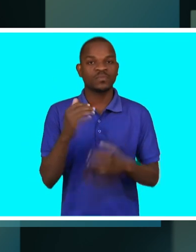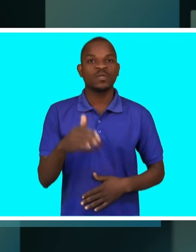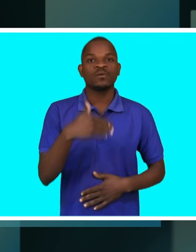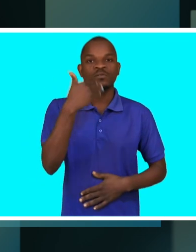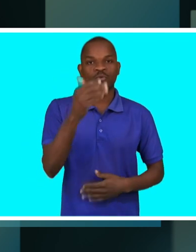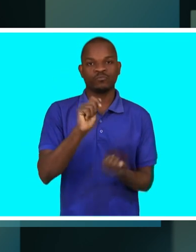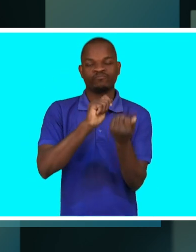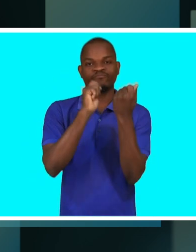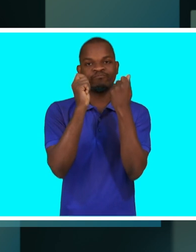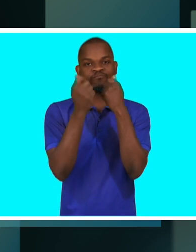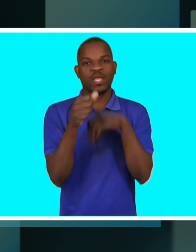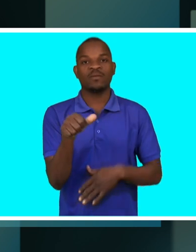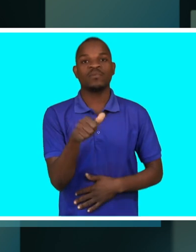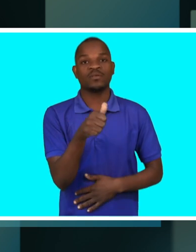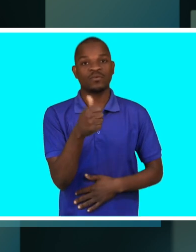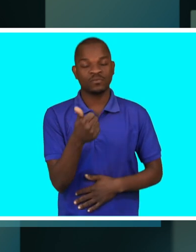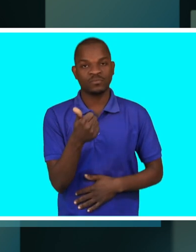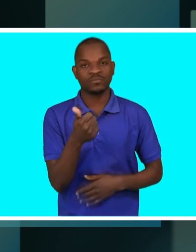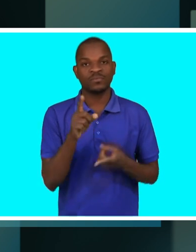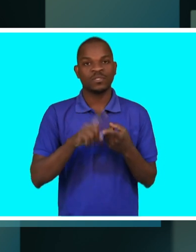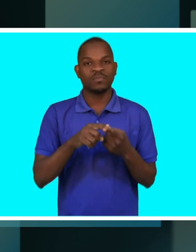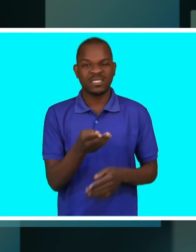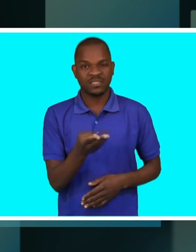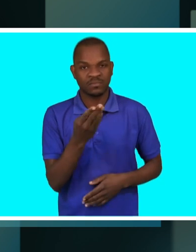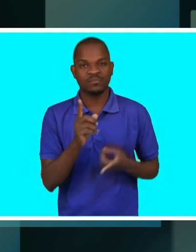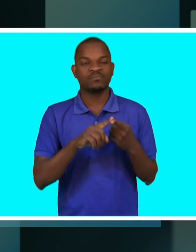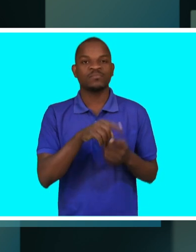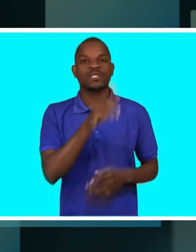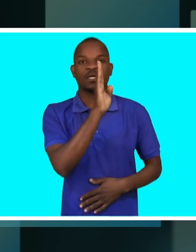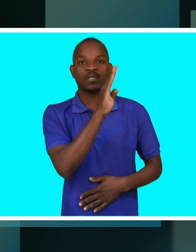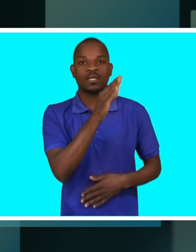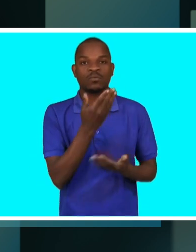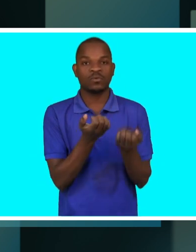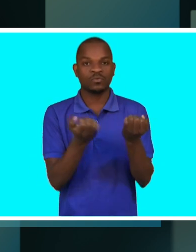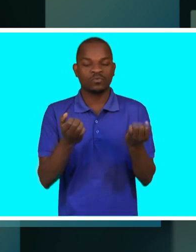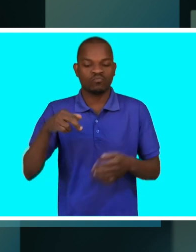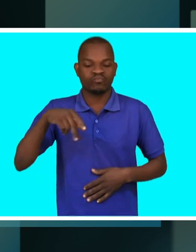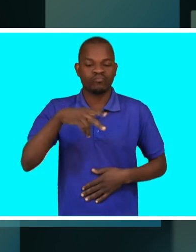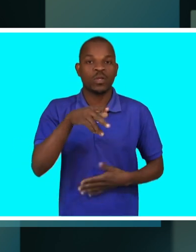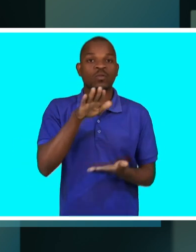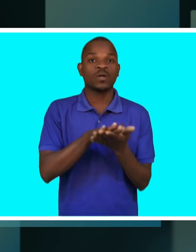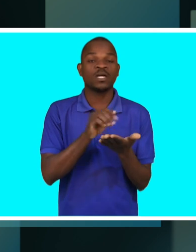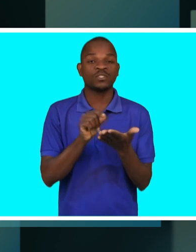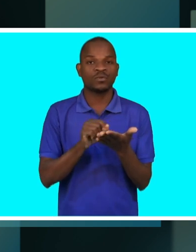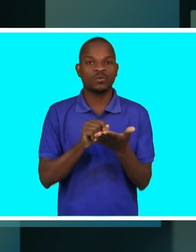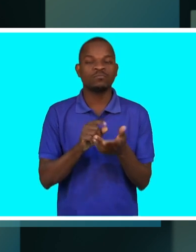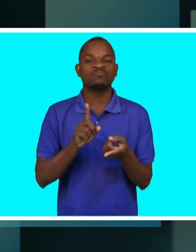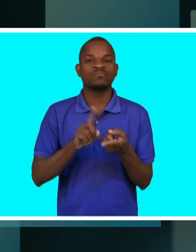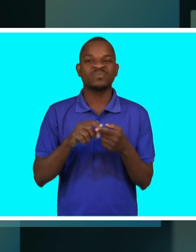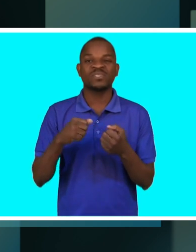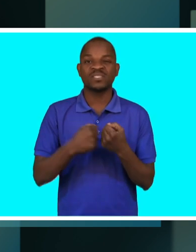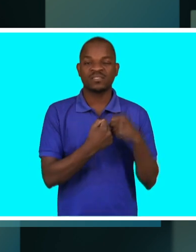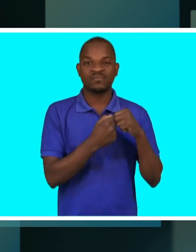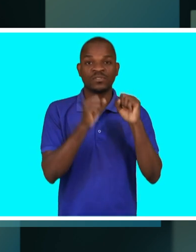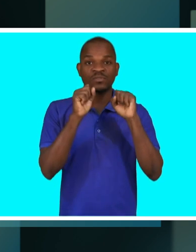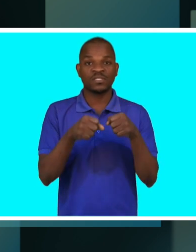começaram a fazer esse trabalho, as coisas mudaram muito mesmo. Principalmente no período de manhã e de tarde, quando as crianças já atravessam para a escola. Tem sido um